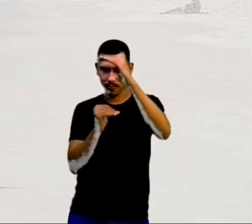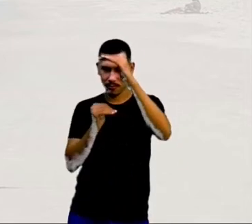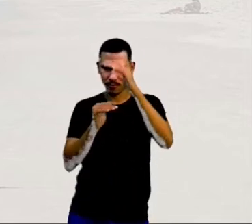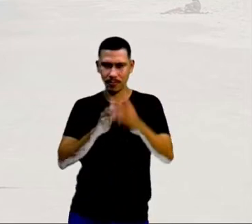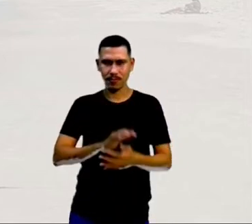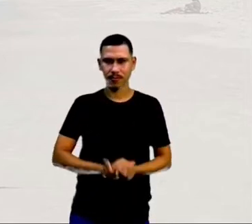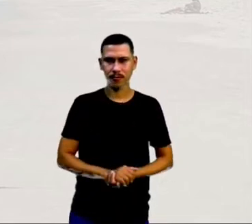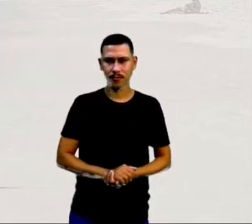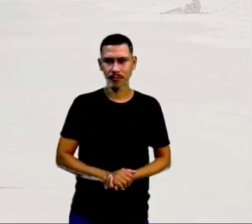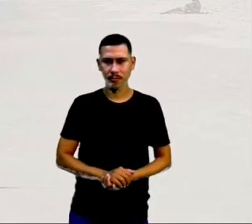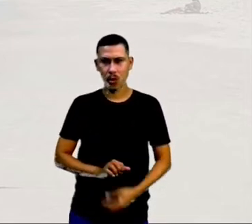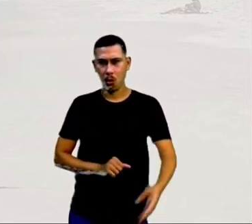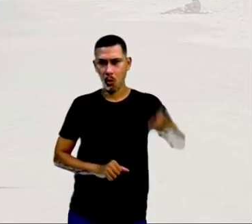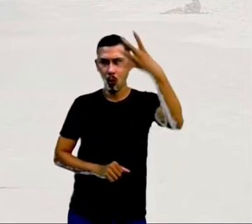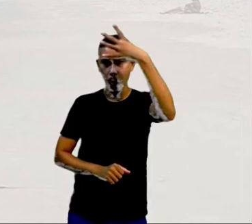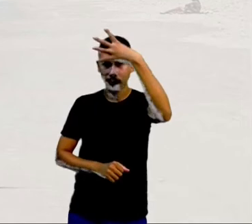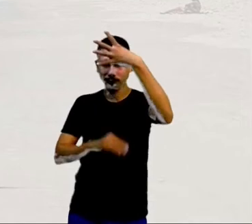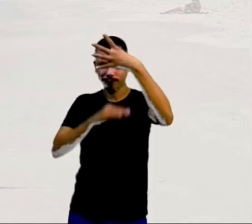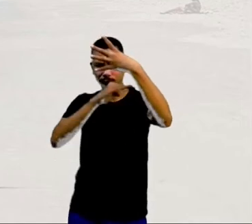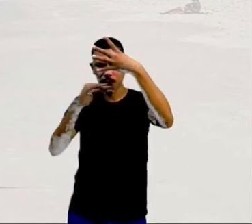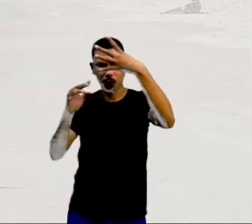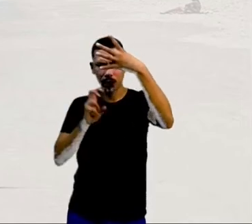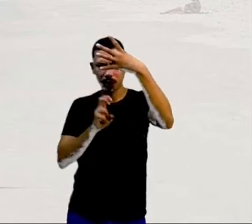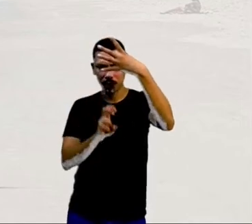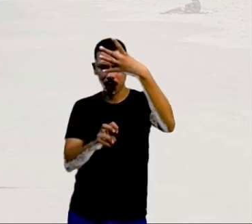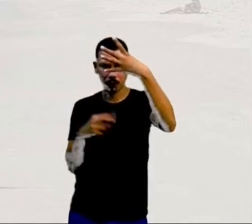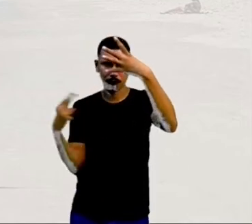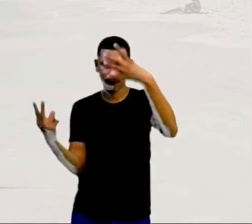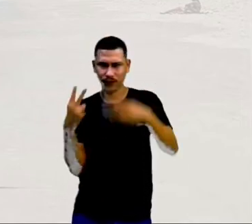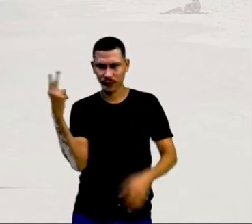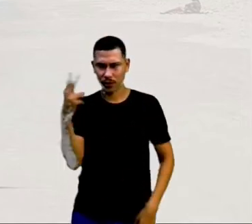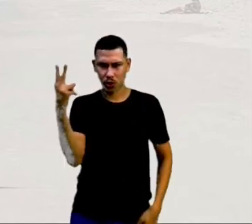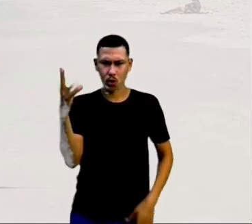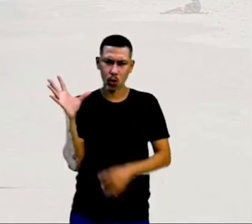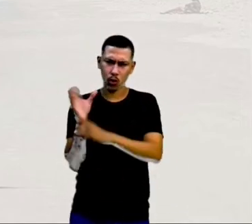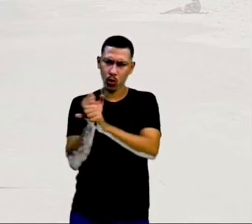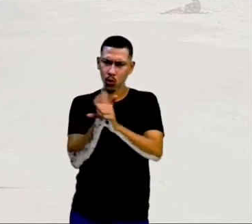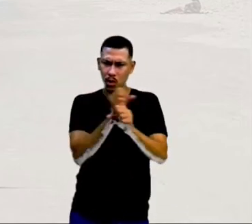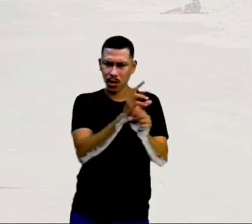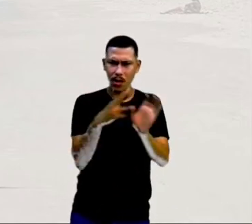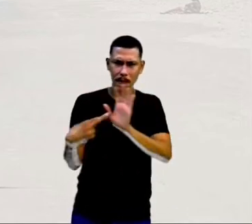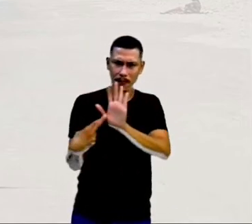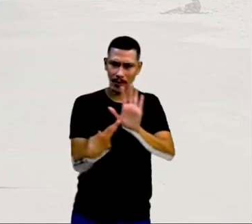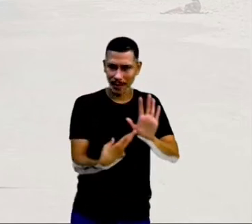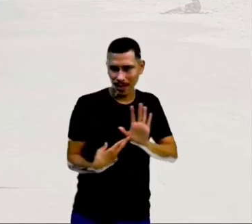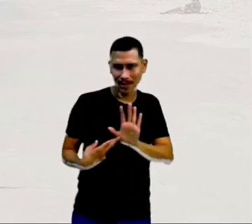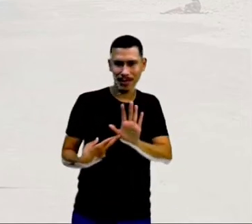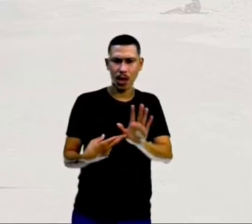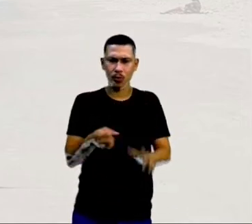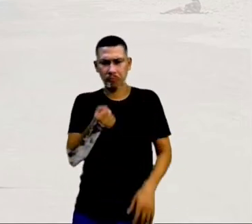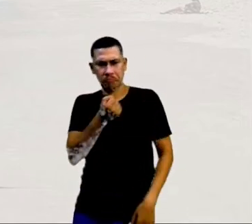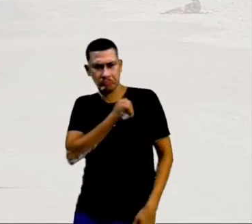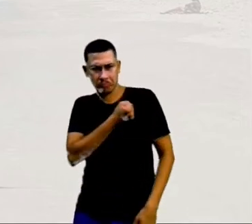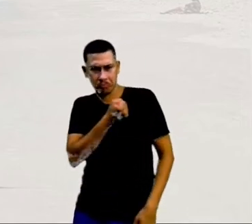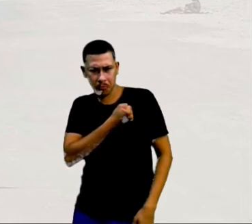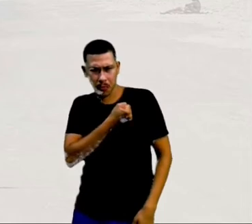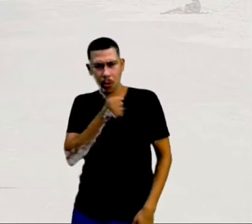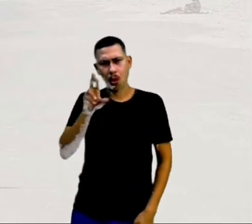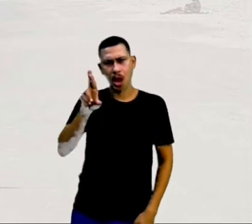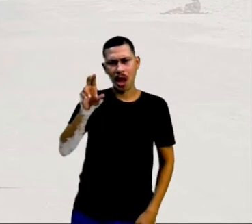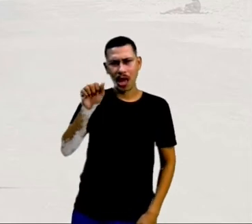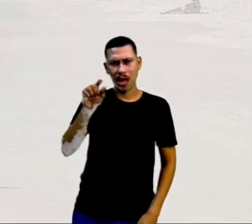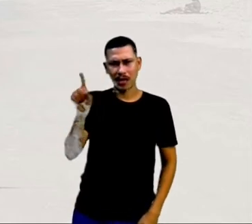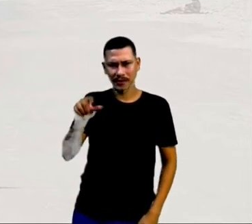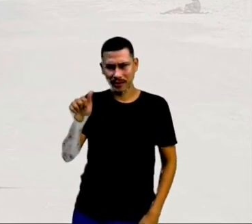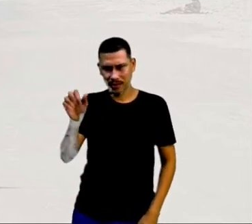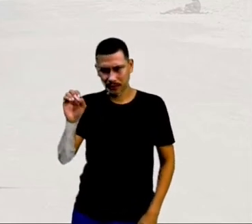baixo. Lembrando que este valor completo, ele representa um número, que é a razão, tá